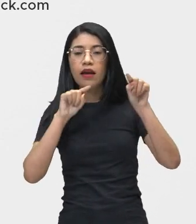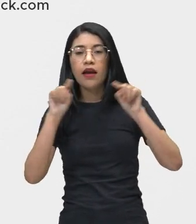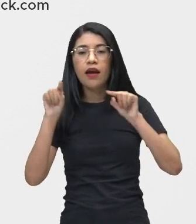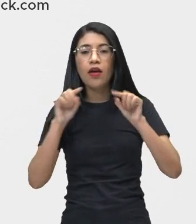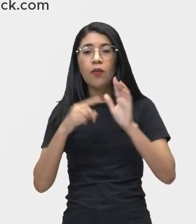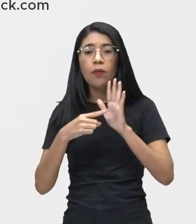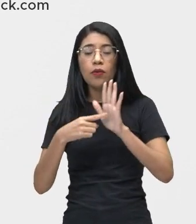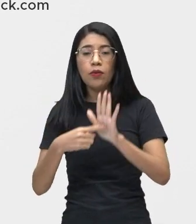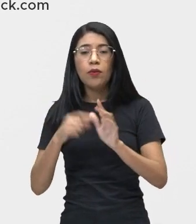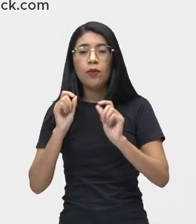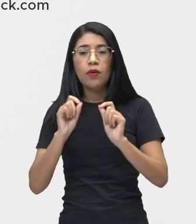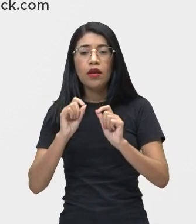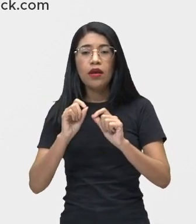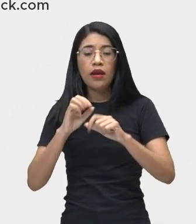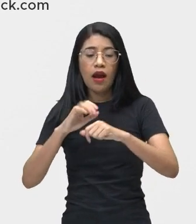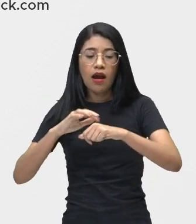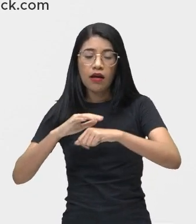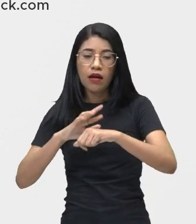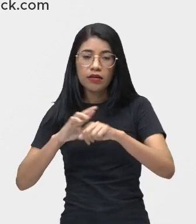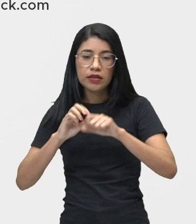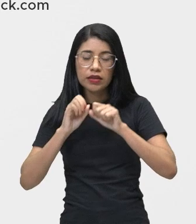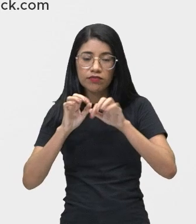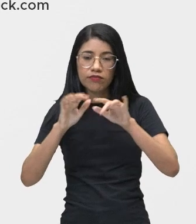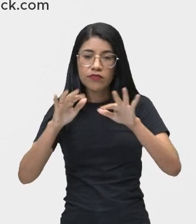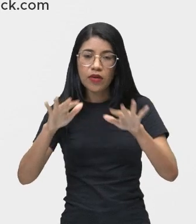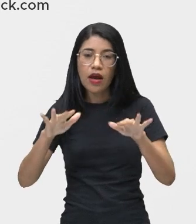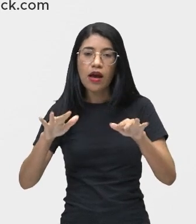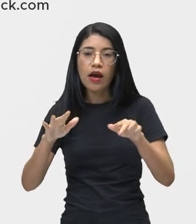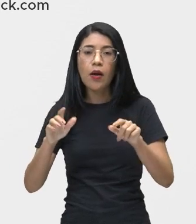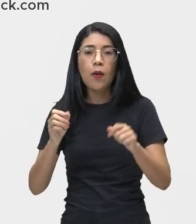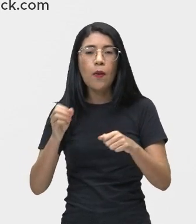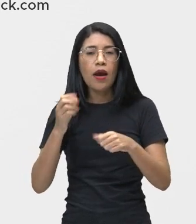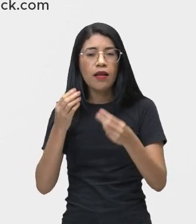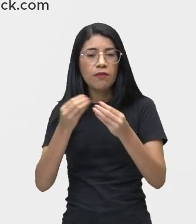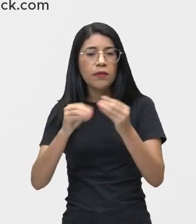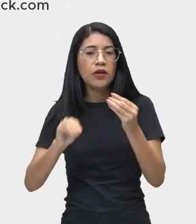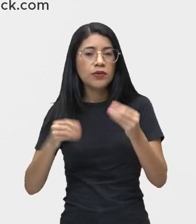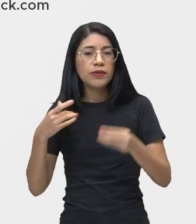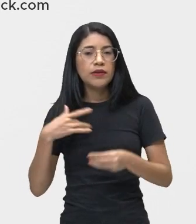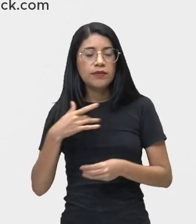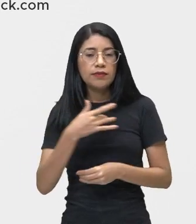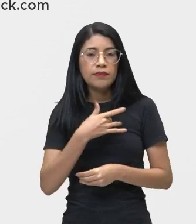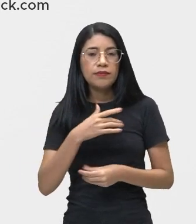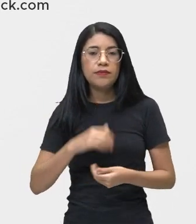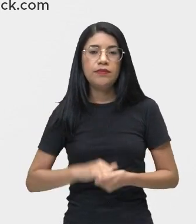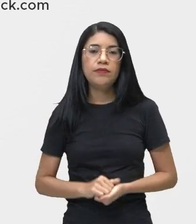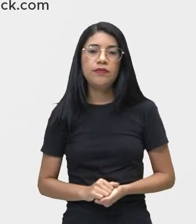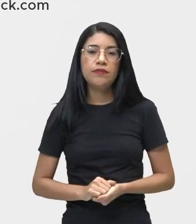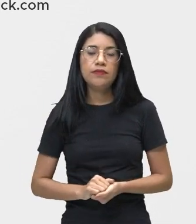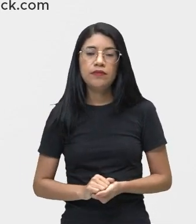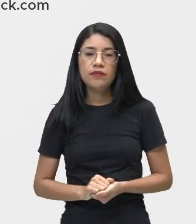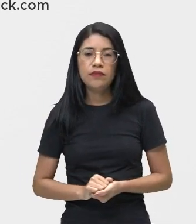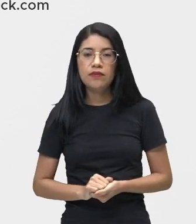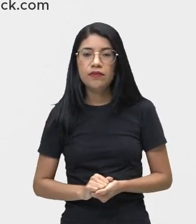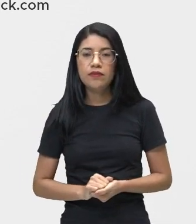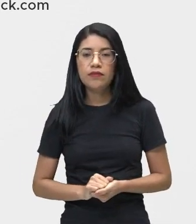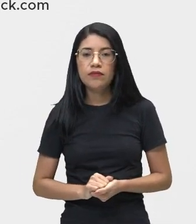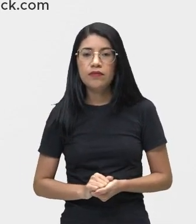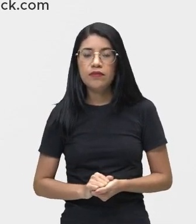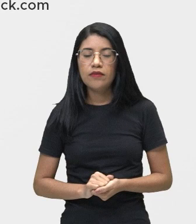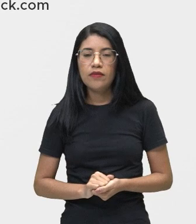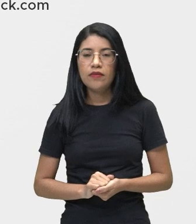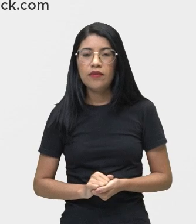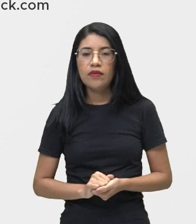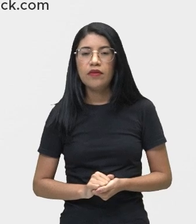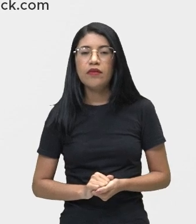a irradiação, muitas das vezes, ela é prejudicial para a nossa saúde. E principalmente quando